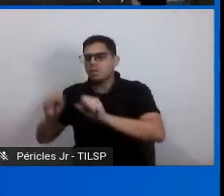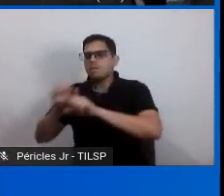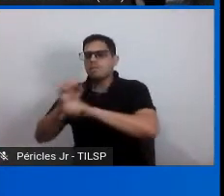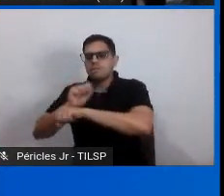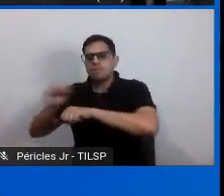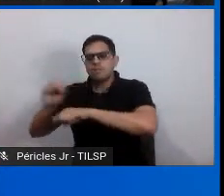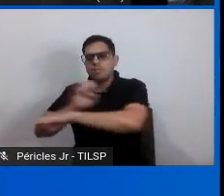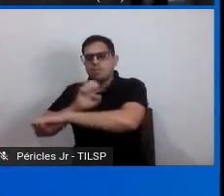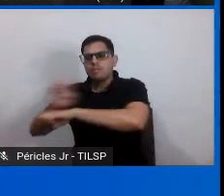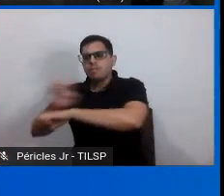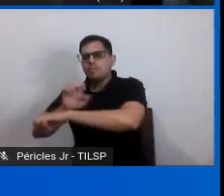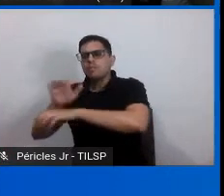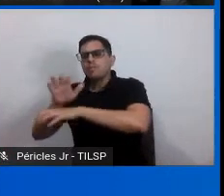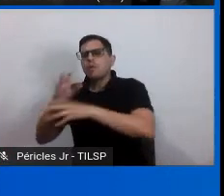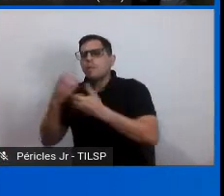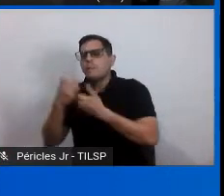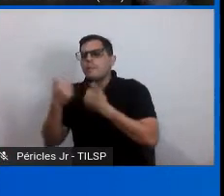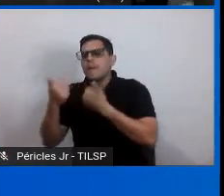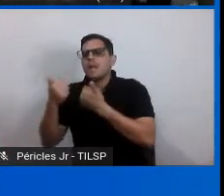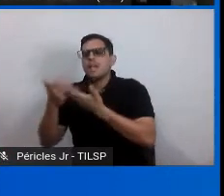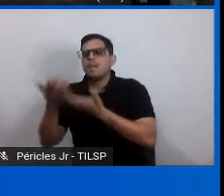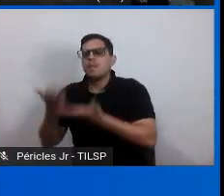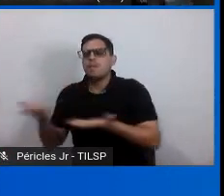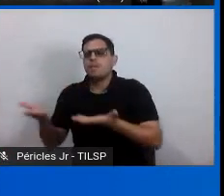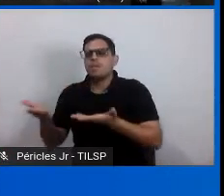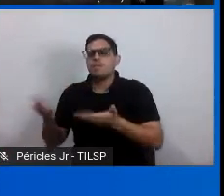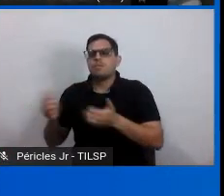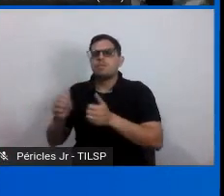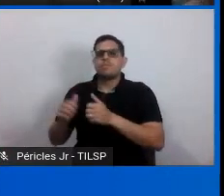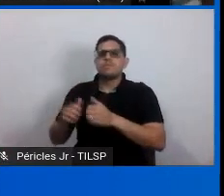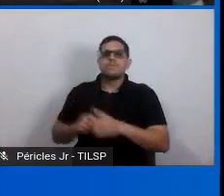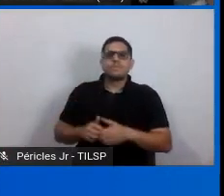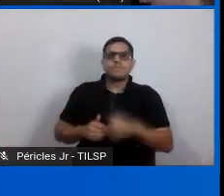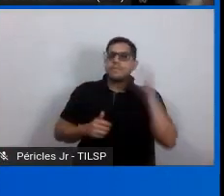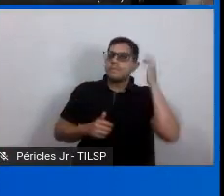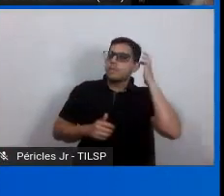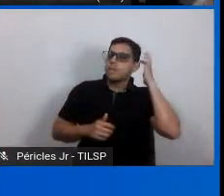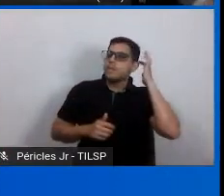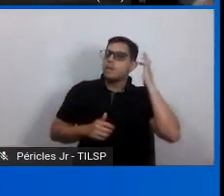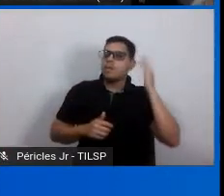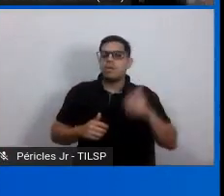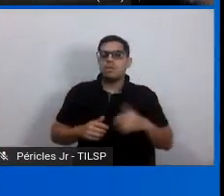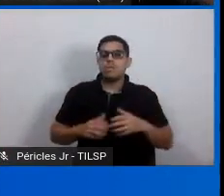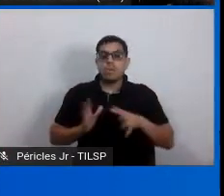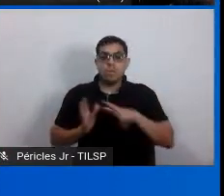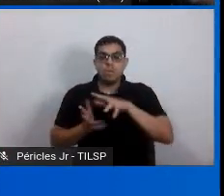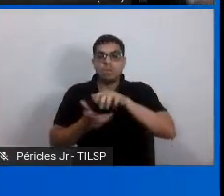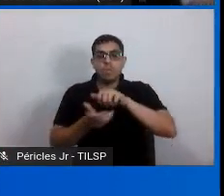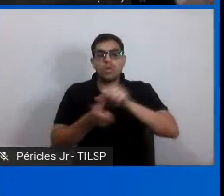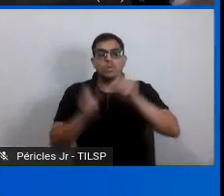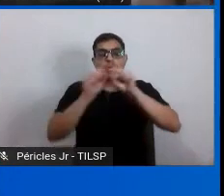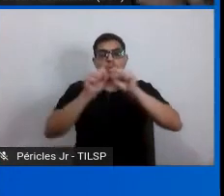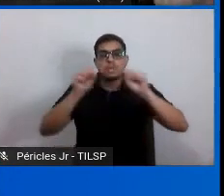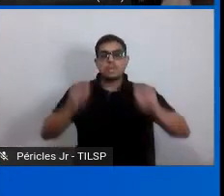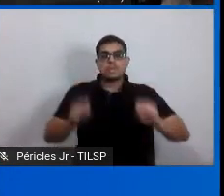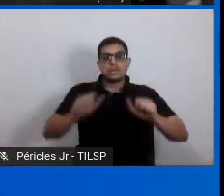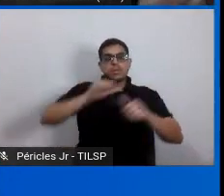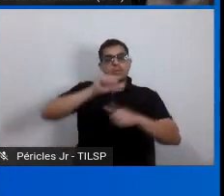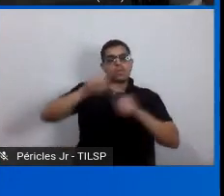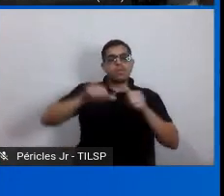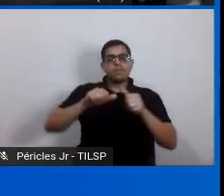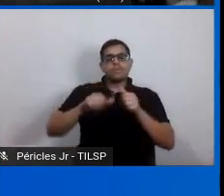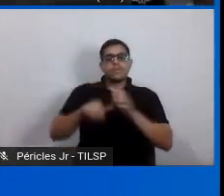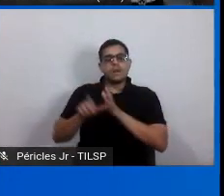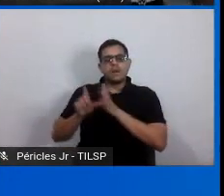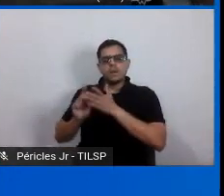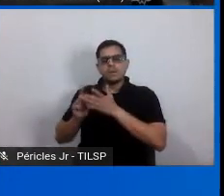né eu dizer o seguinte o mundo pessoal mudou né o mundo de 20 anos hoje é completamente diferente do que era 20 anos atrás o mundo hoje é completamente